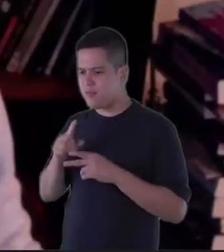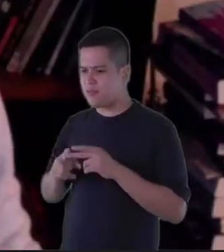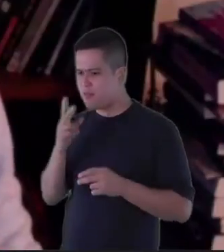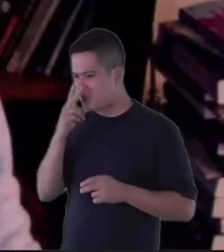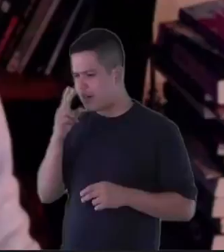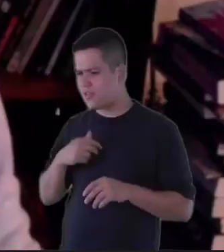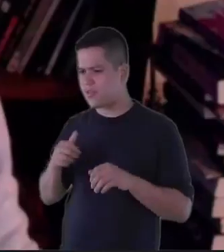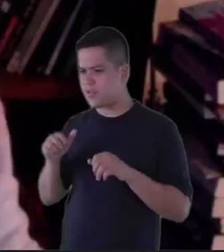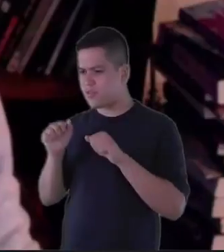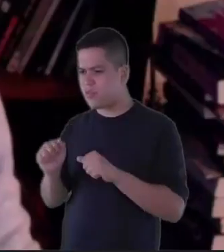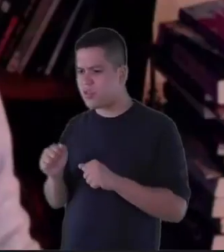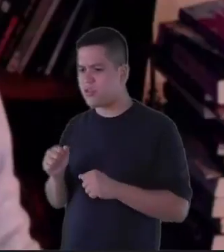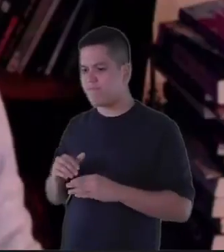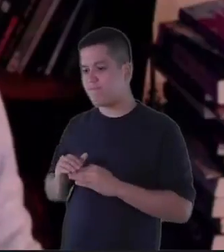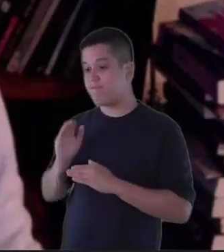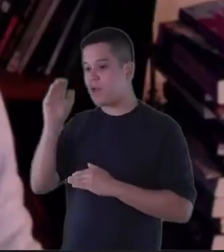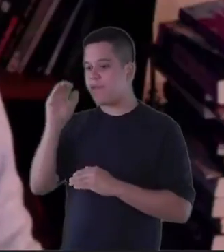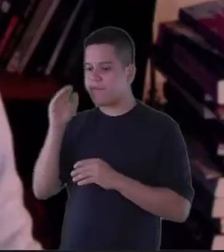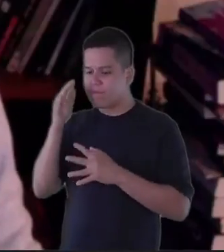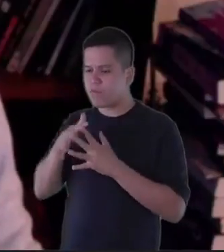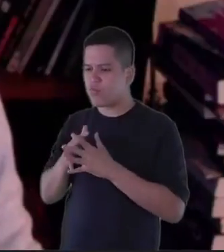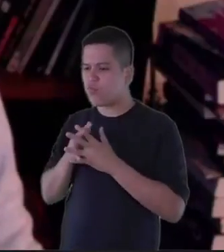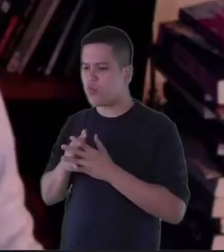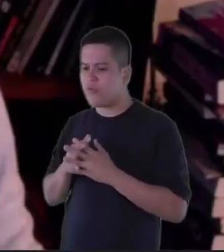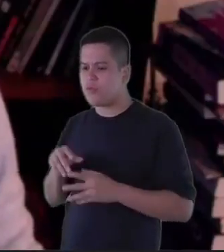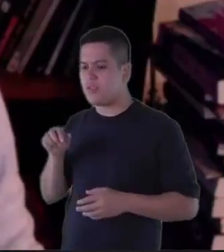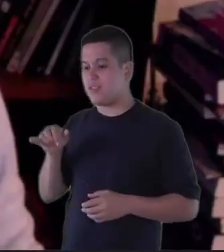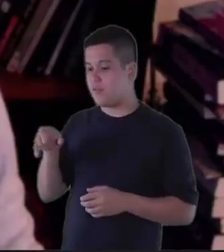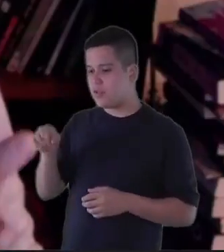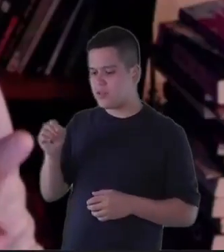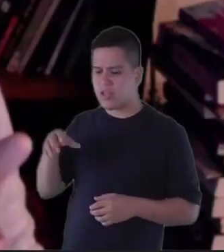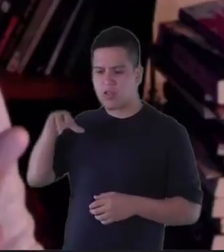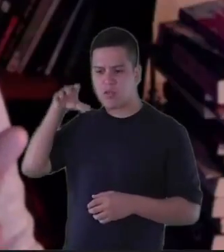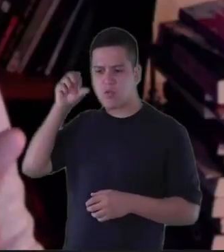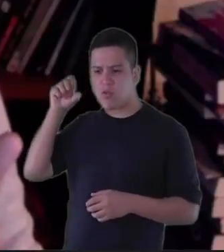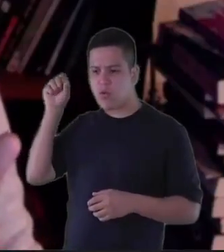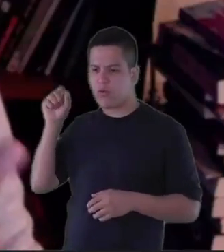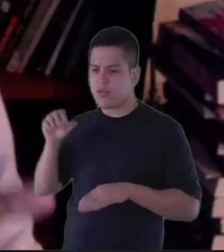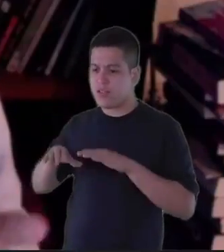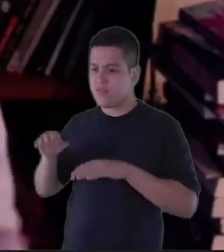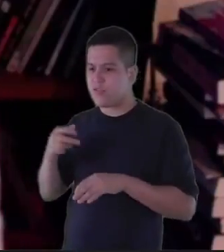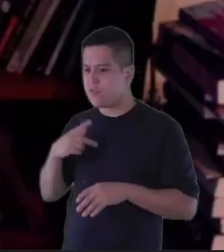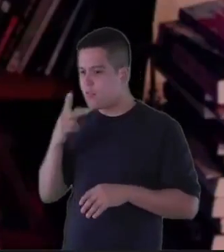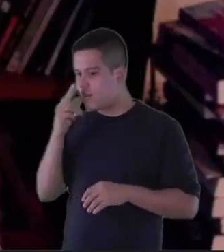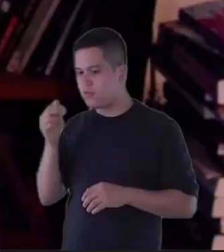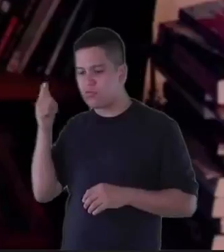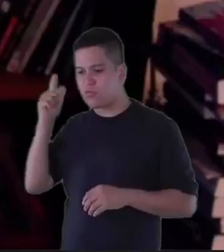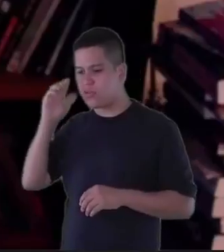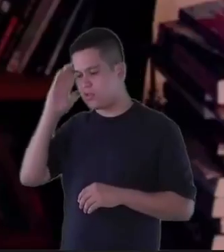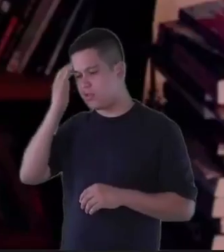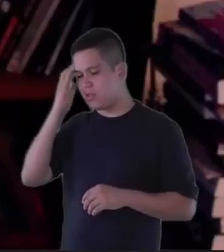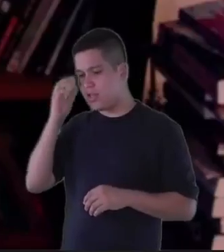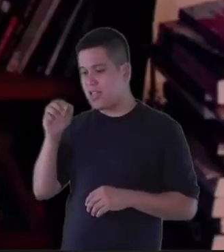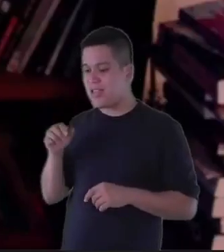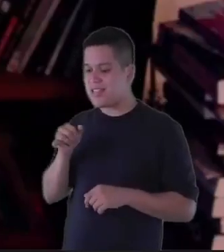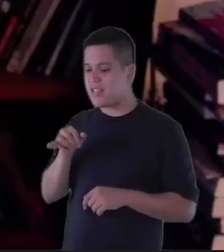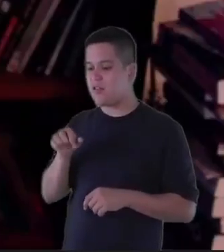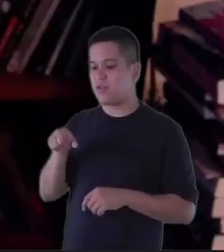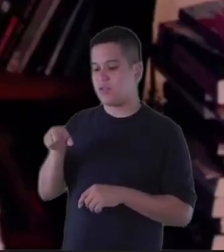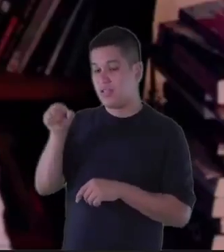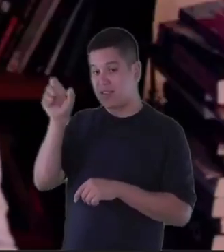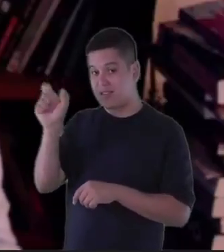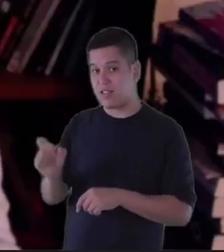ouvido contra o sem sentido apelo do não. As coisas tangíveis tornam-se insensíveis à palma da